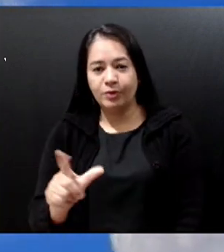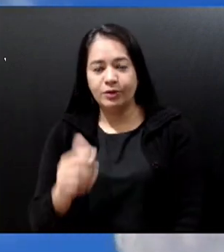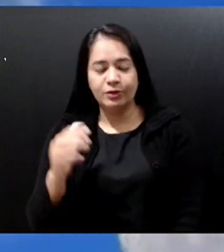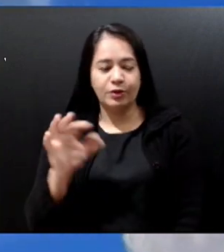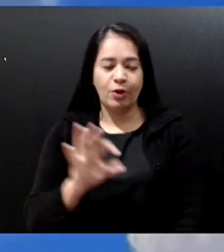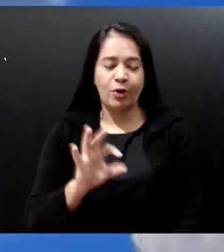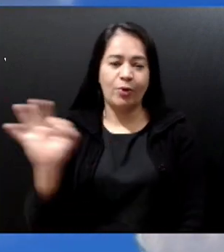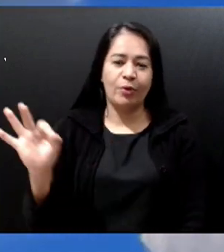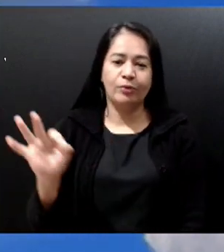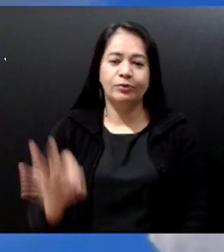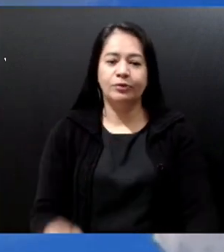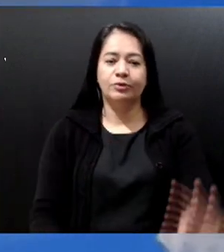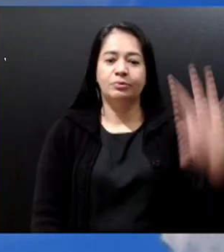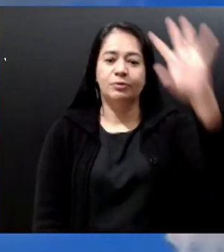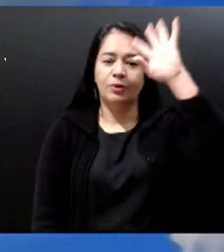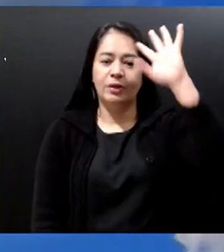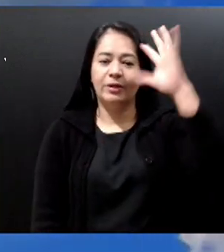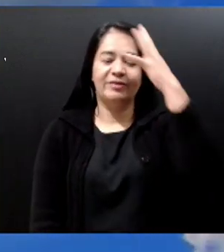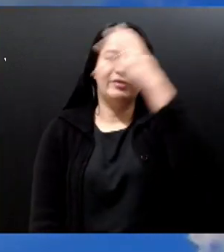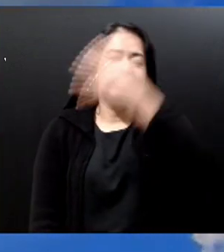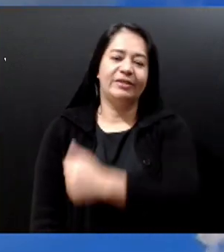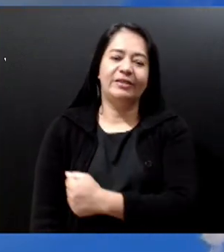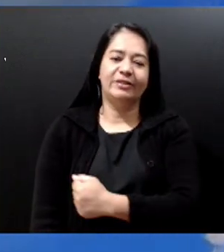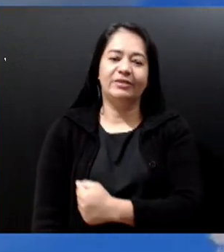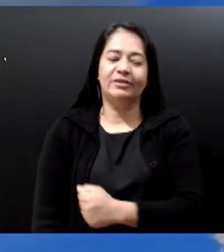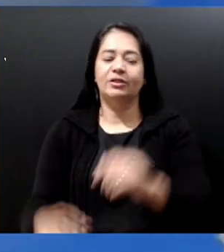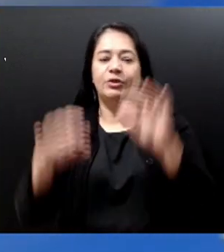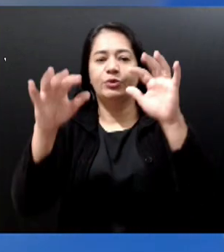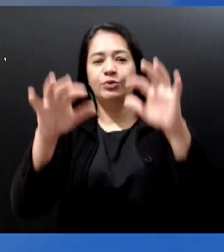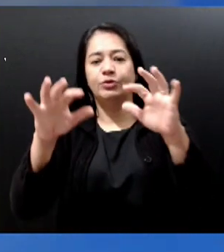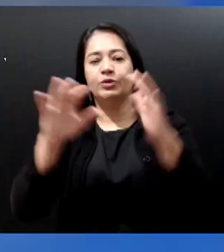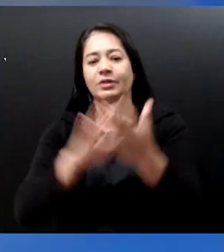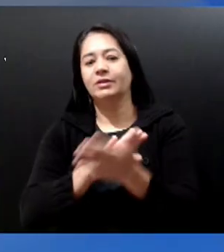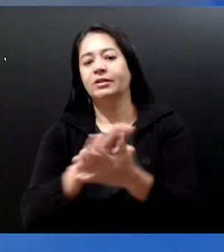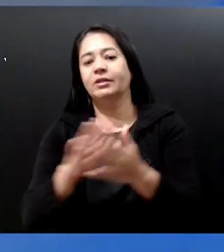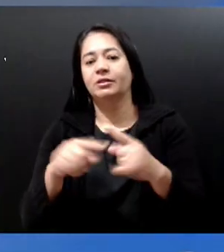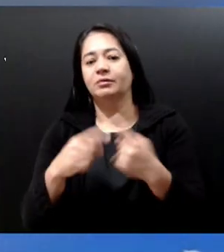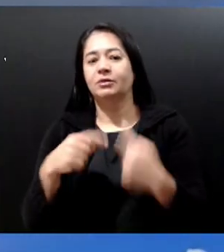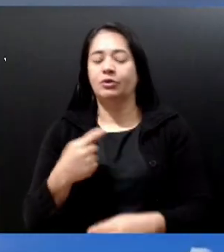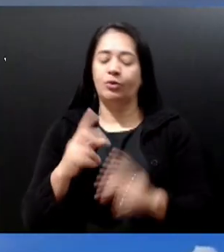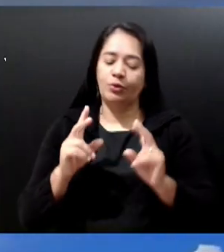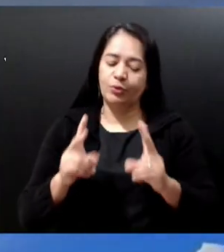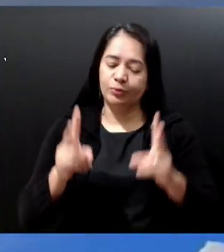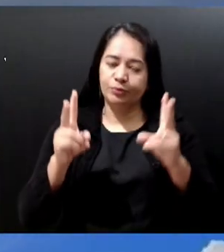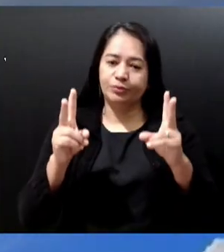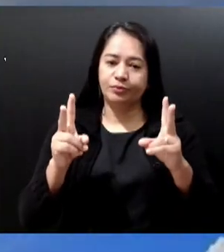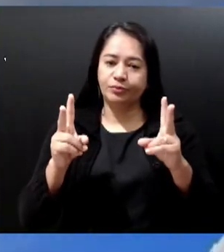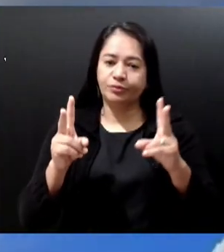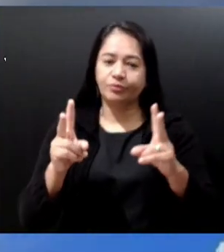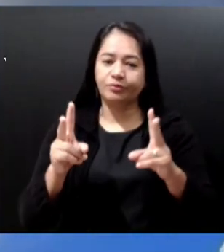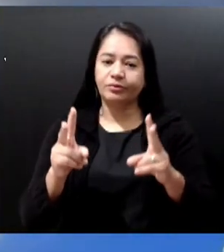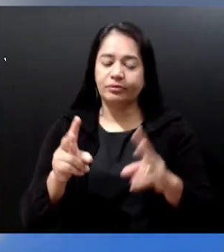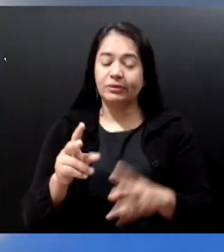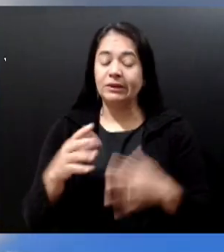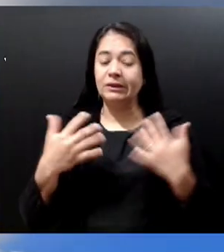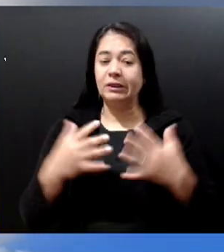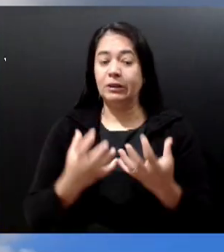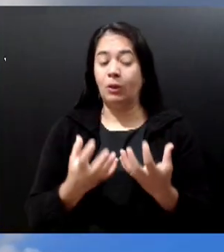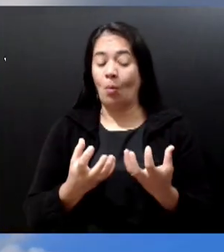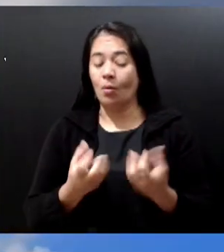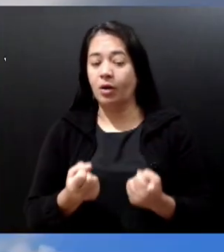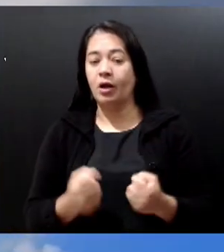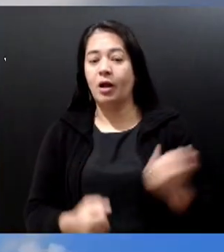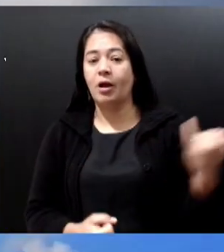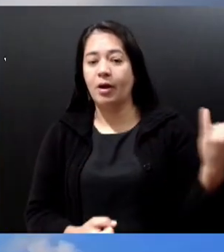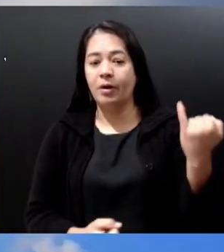linda, sem previsão de chuva, mas a gente continua aí com o ar muito seco, né? Então é importante, pegue a sua